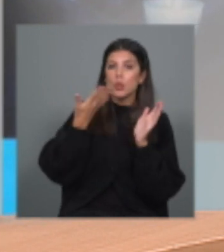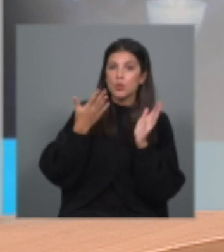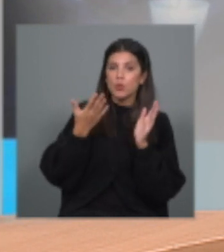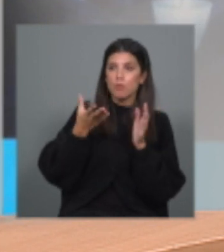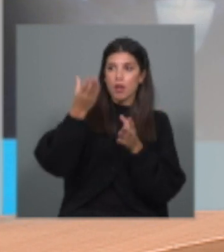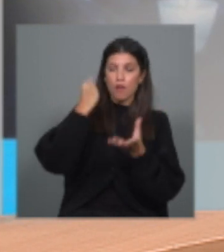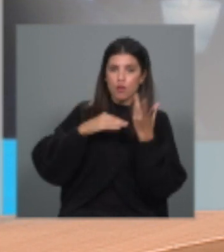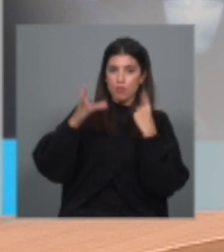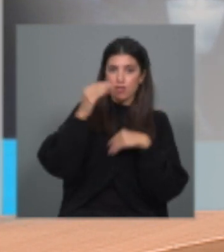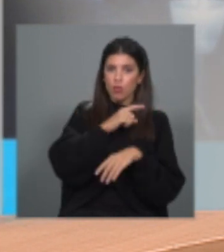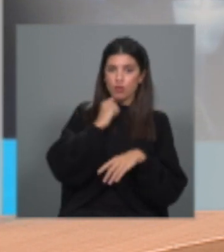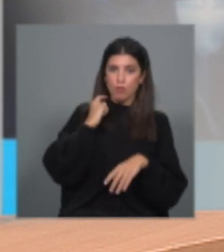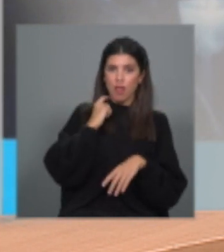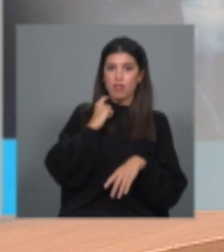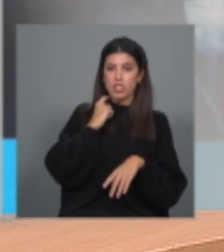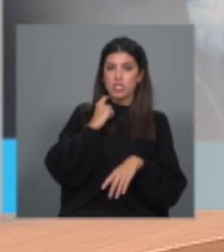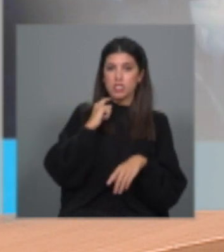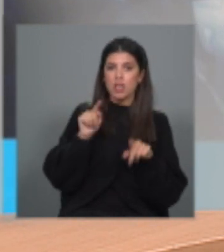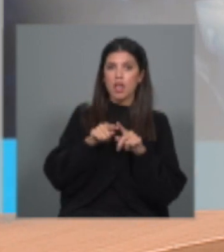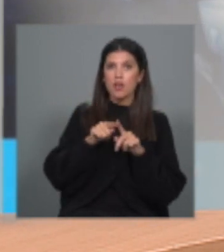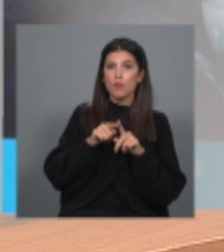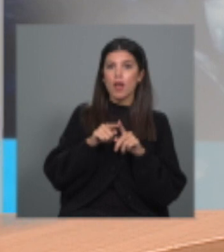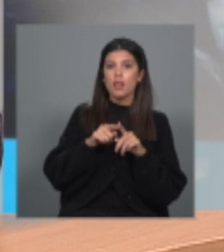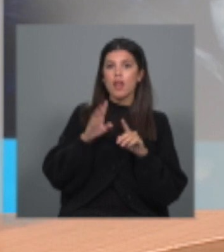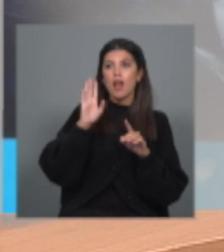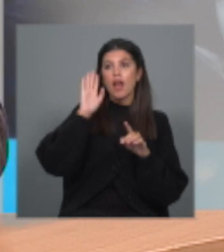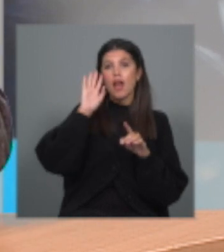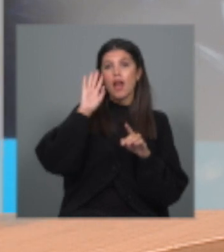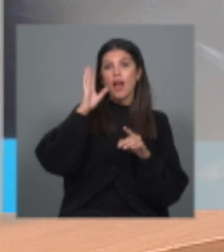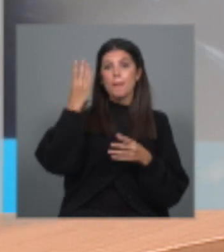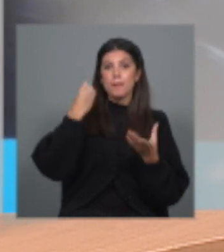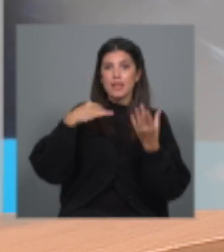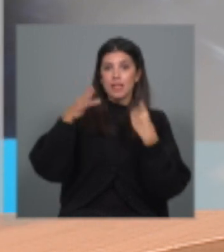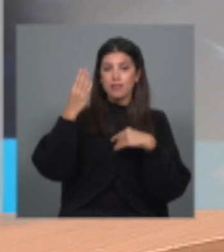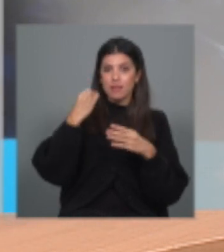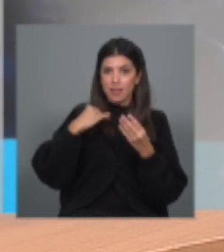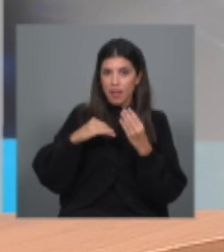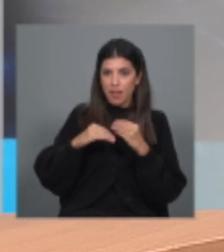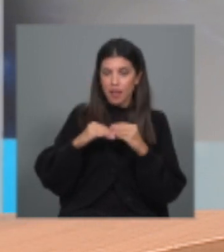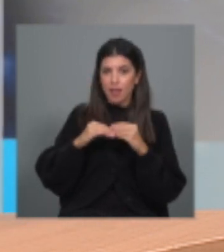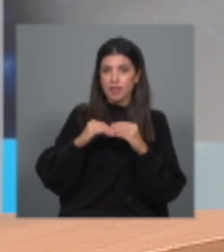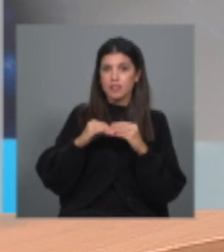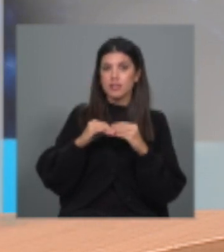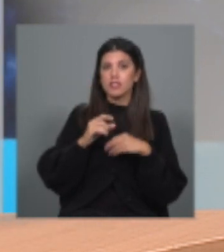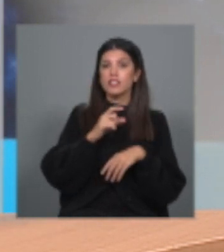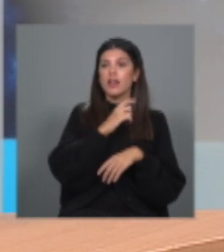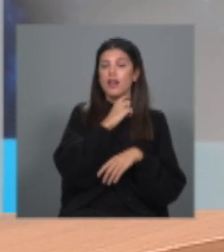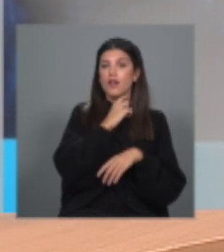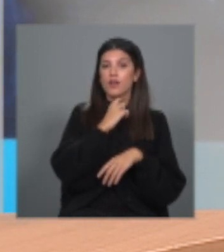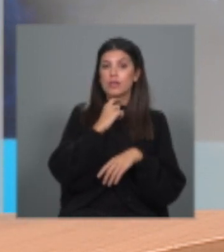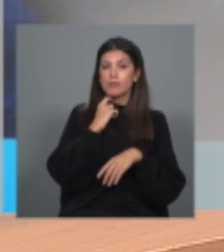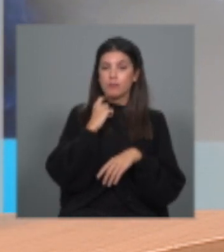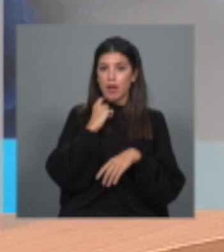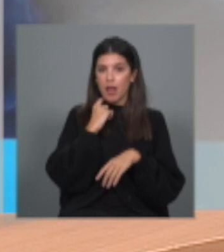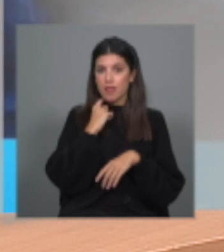e de um aprender a poder vir a ser, enquanto pastor, fermento das relações comunitárias e